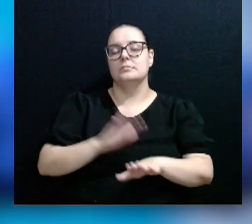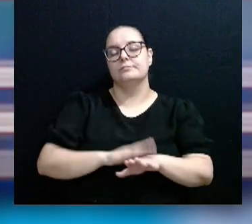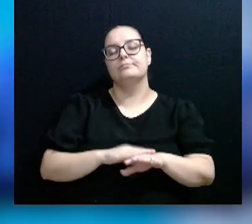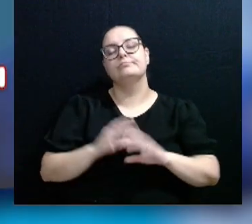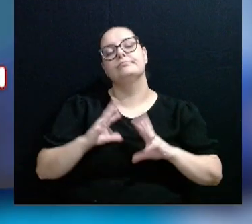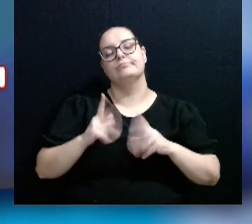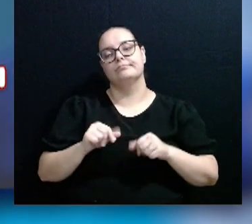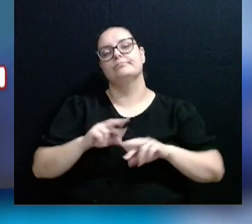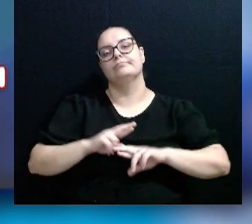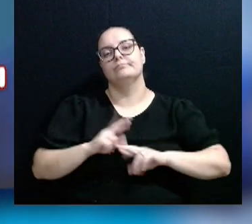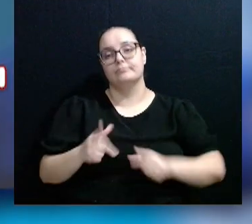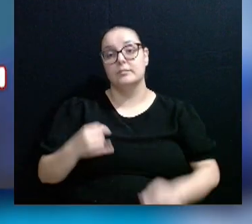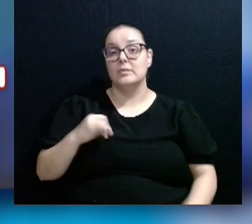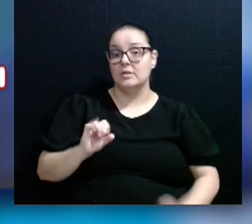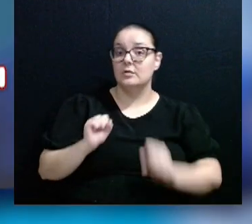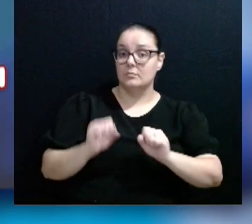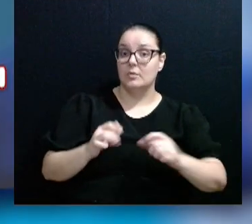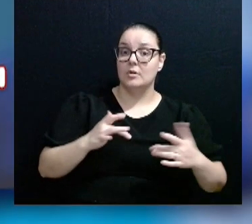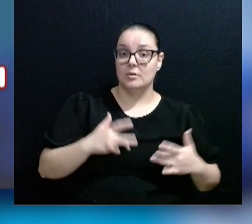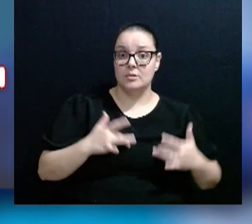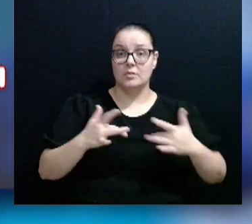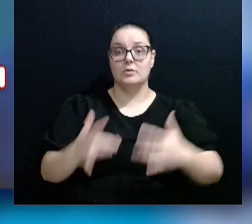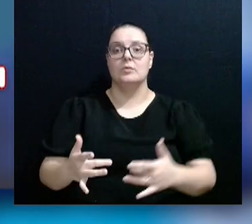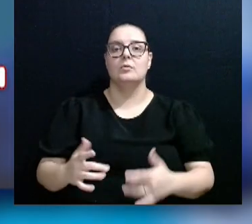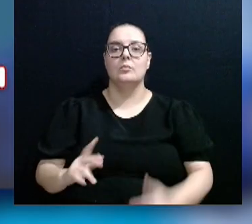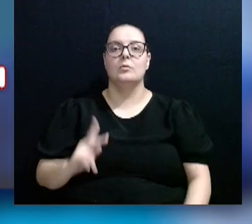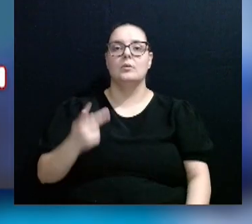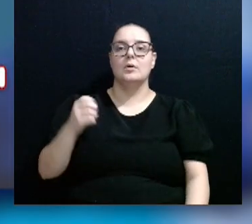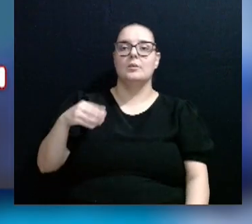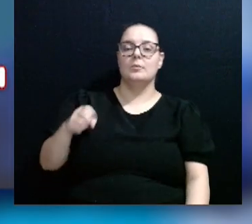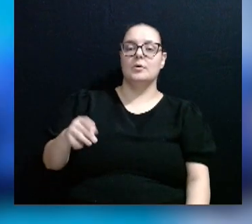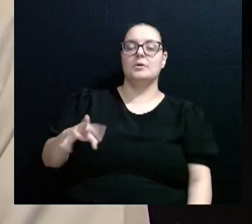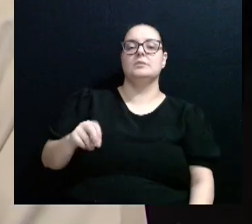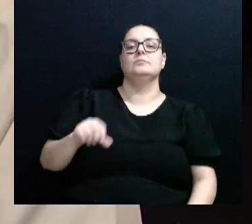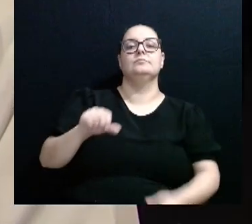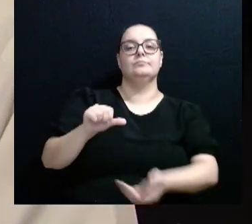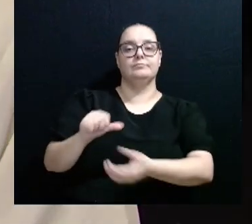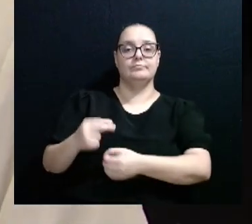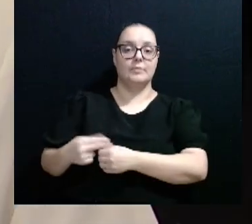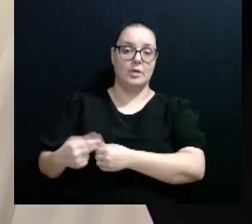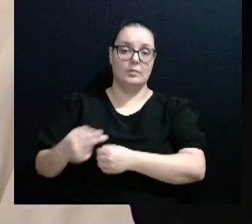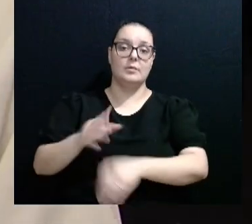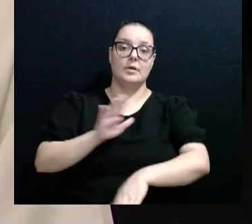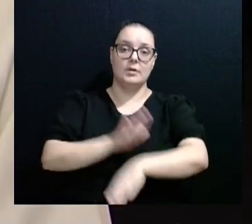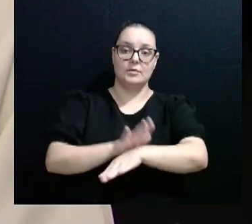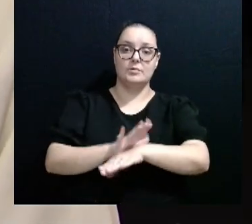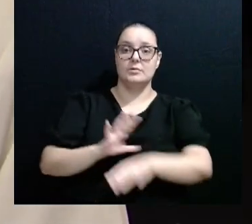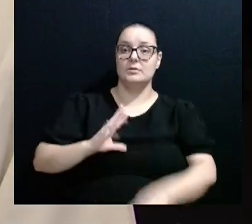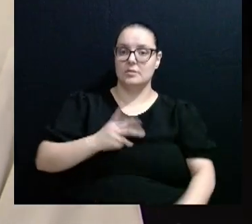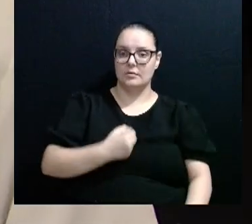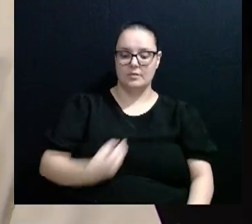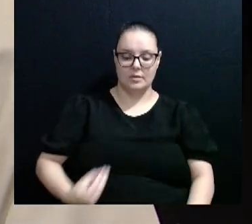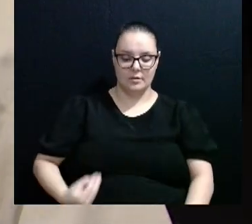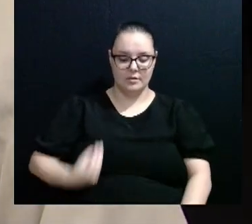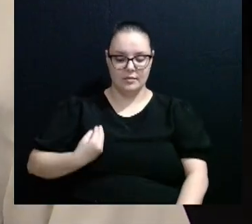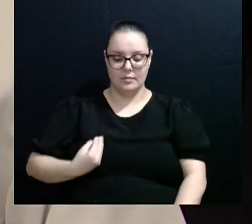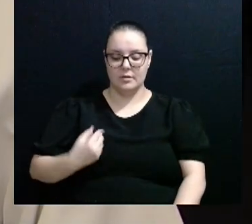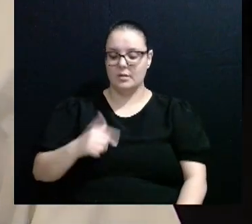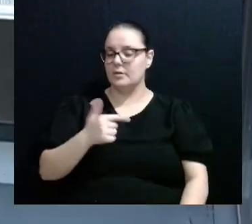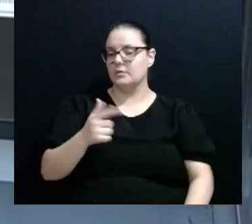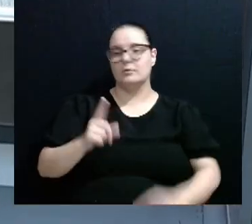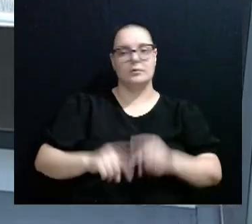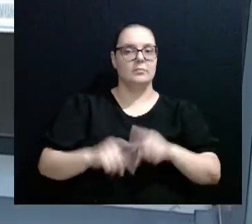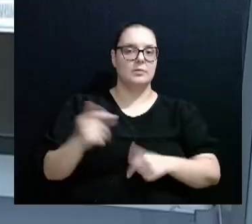você pode doar, procure o Hemocentro da Unicamp e ajude a salvar vidas. A gente não tem material que substitui o sangue, então a gente